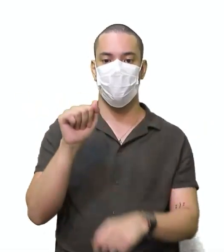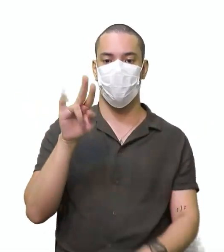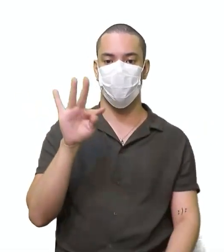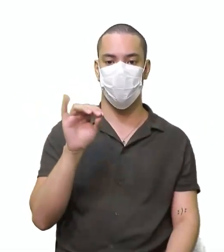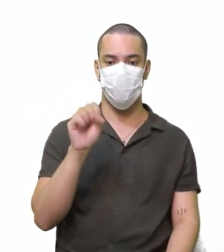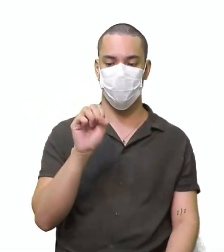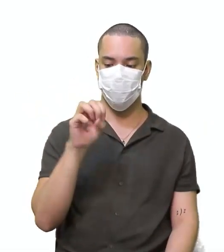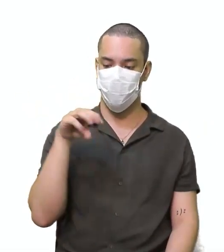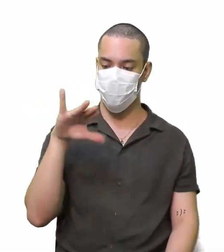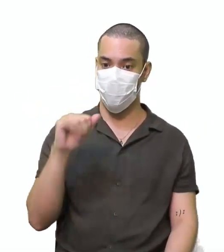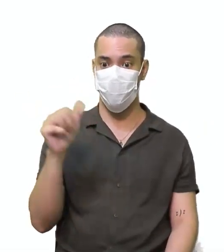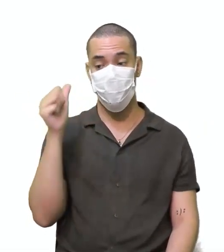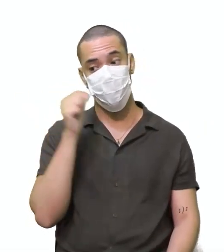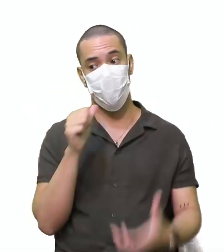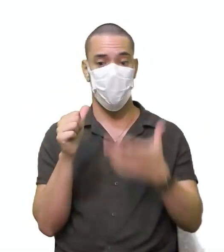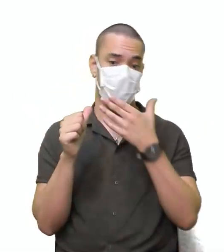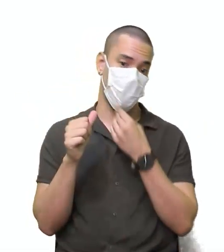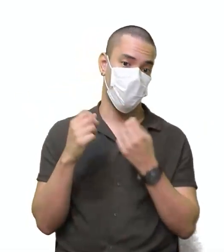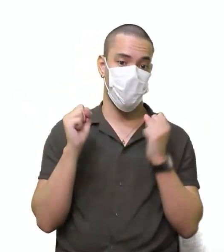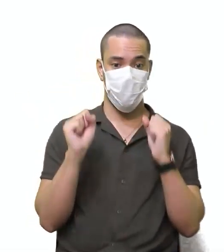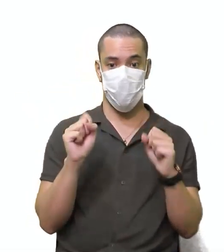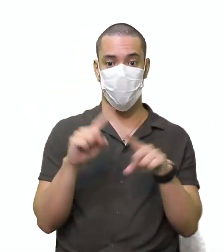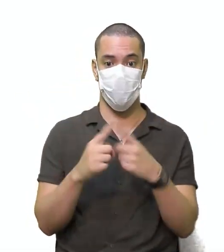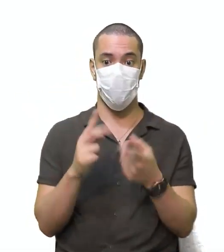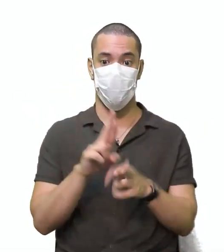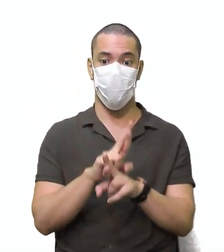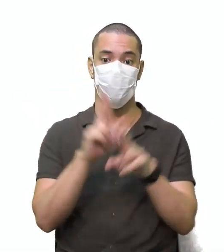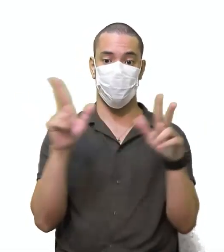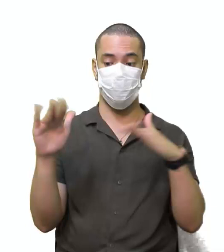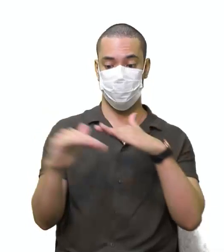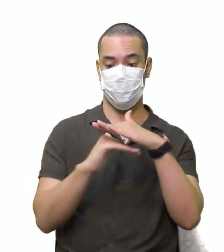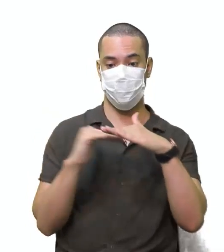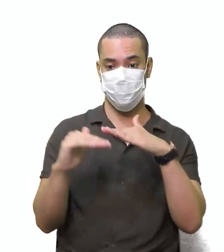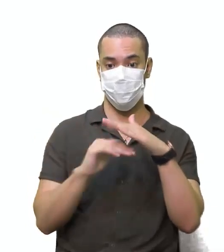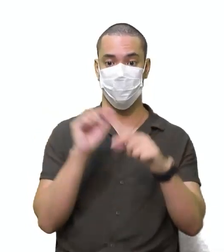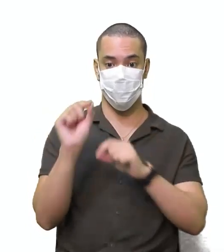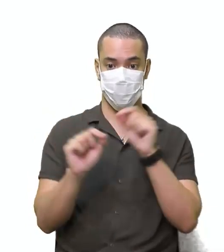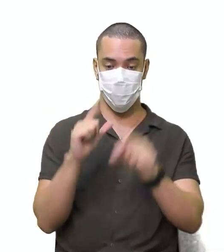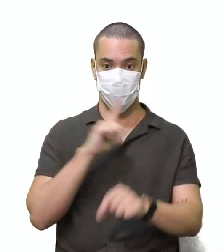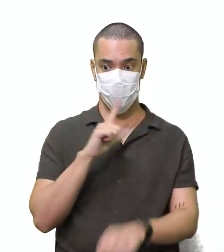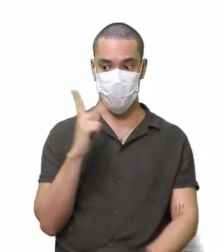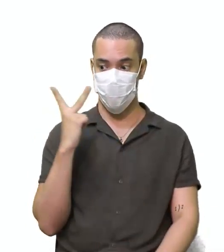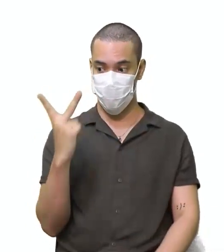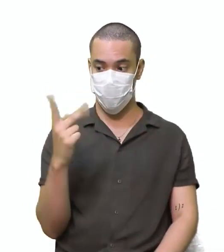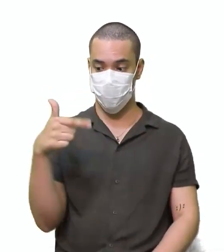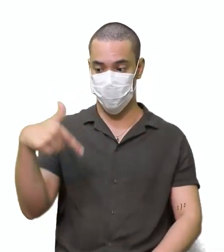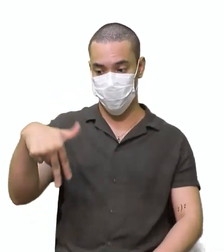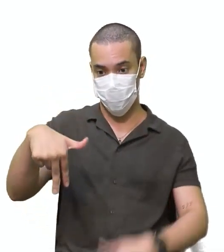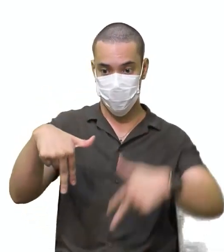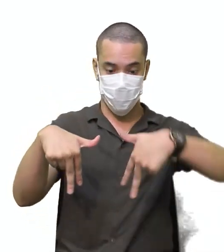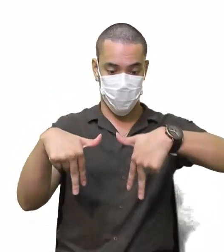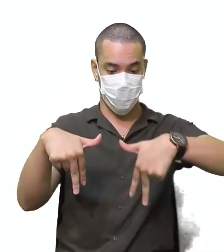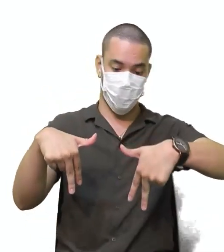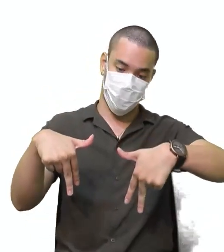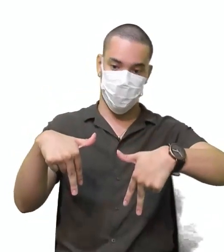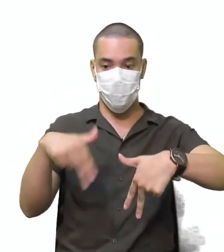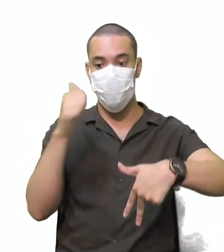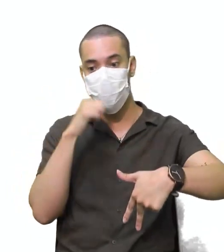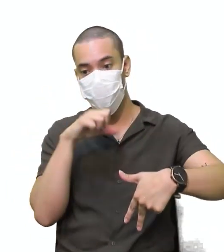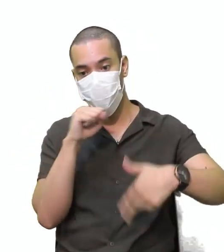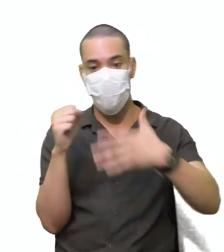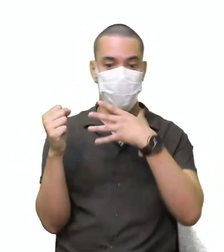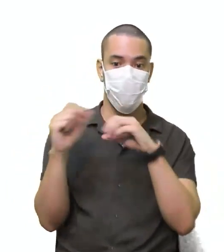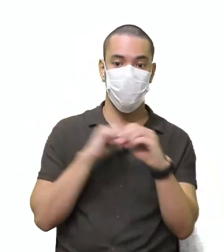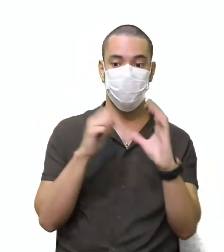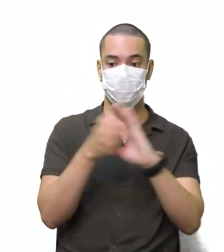na mulher. Qual a diferença para a recessiva? Na recessiva, eu tenho os dois indivíduos genitores, eles têm características